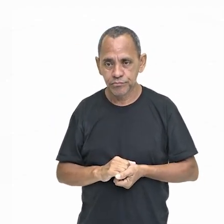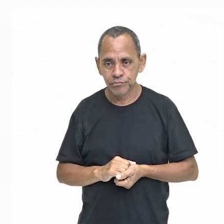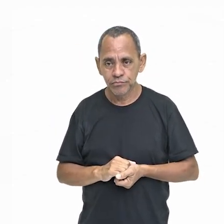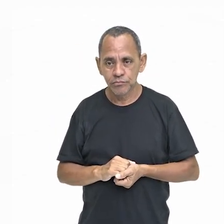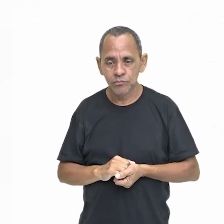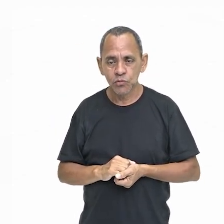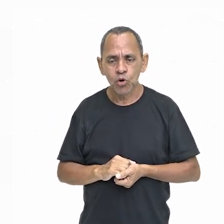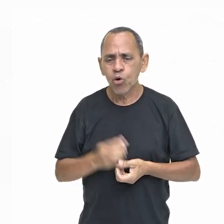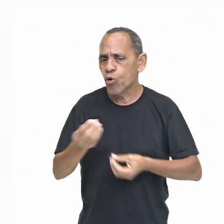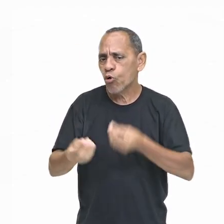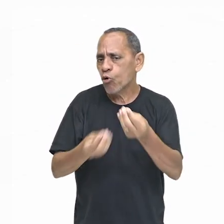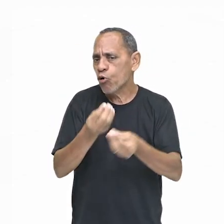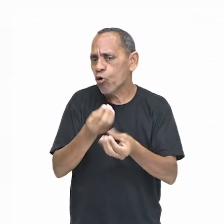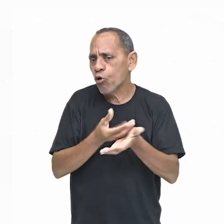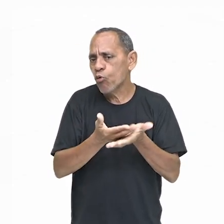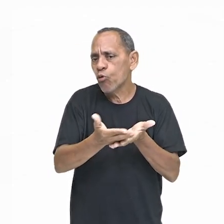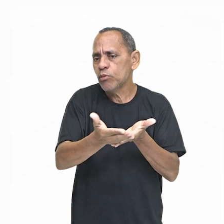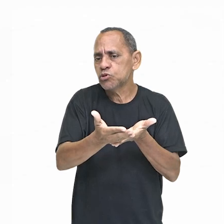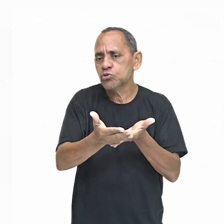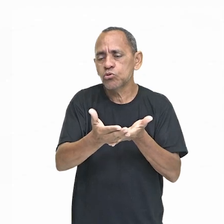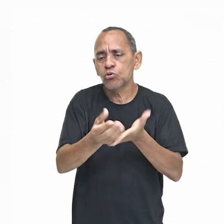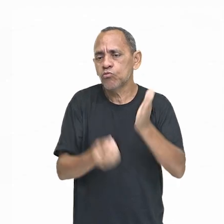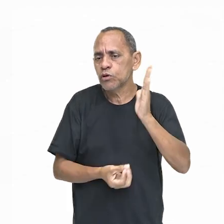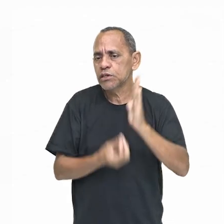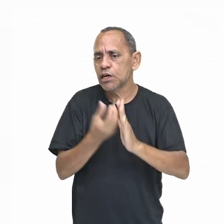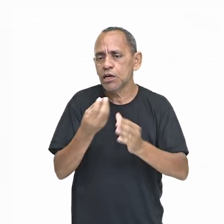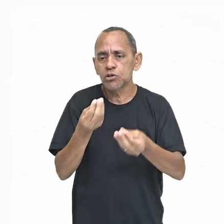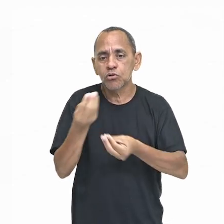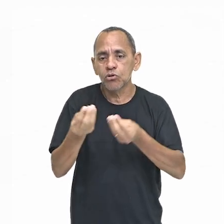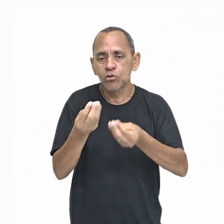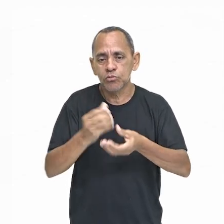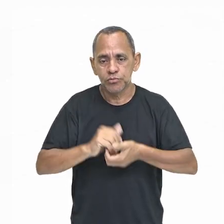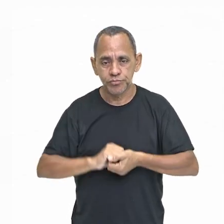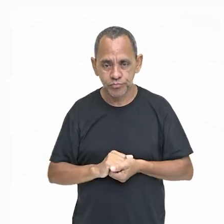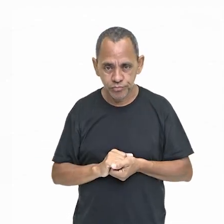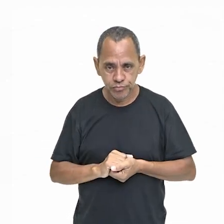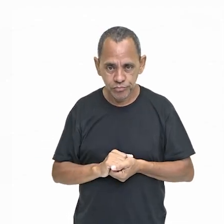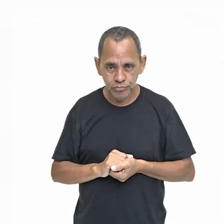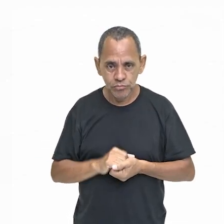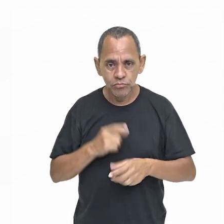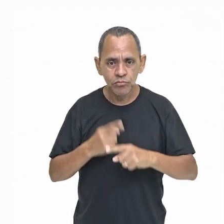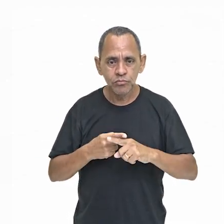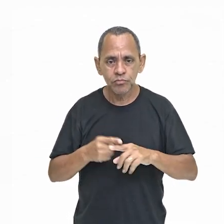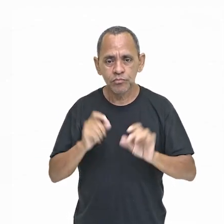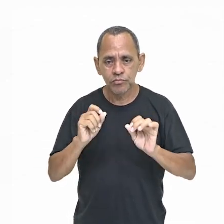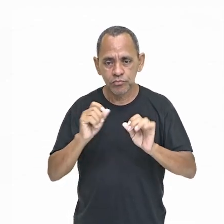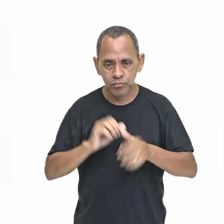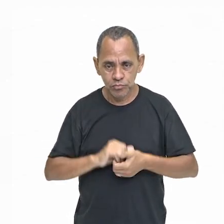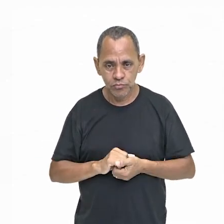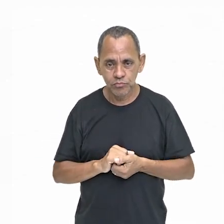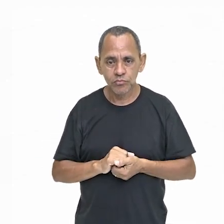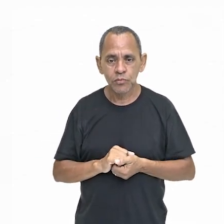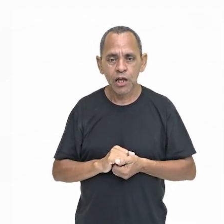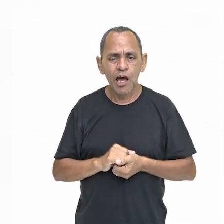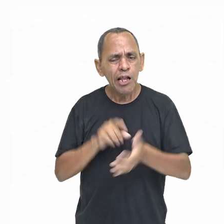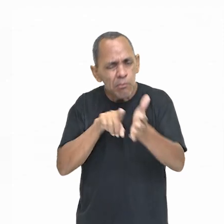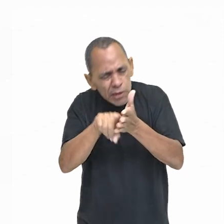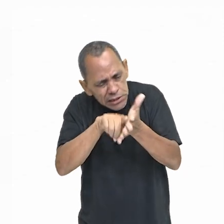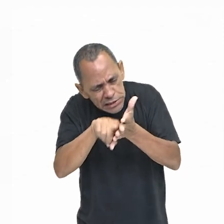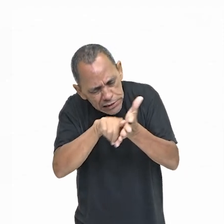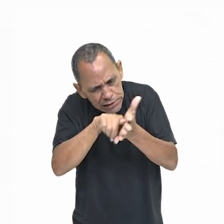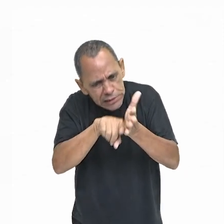essas origens. Porque o microscópio ele vai bem a fundo, ele vai buscar nessa